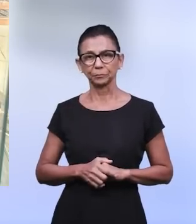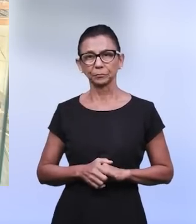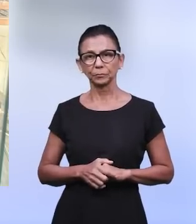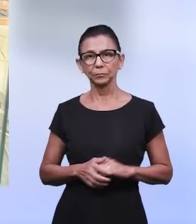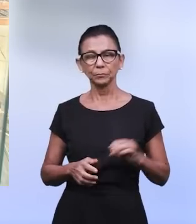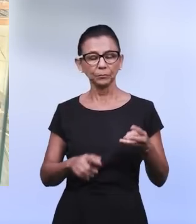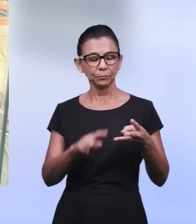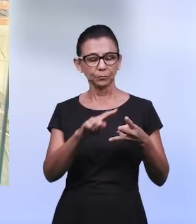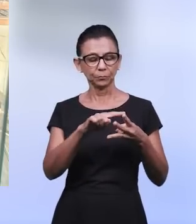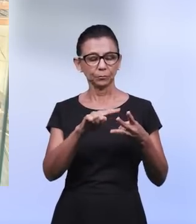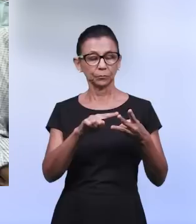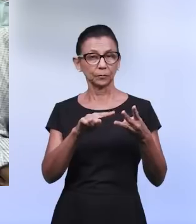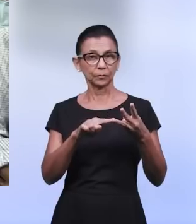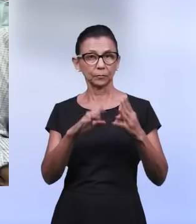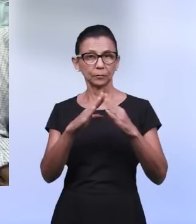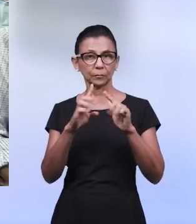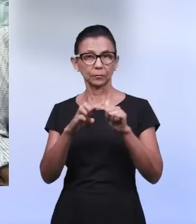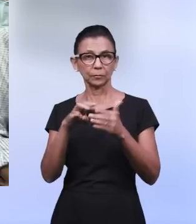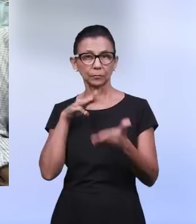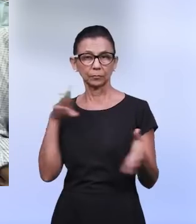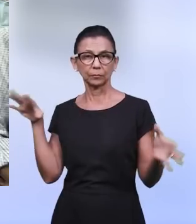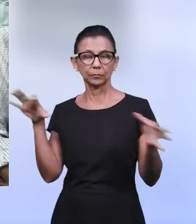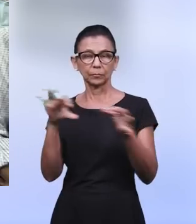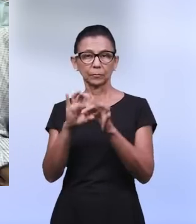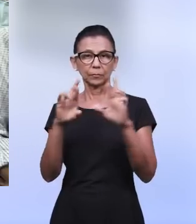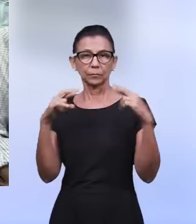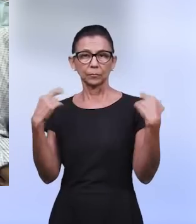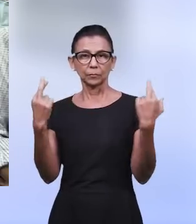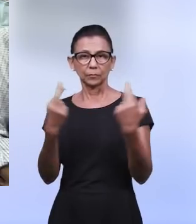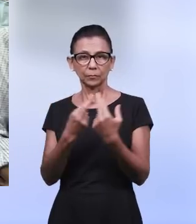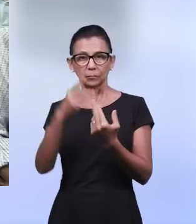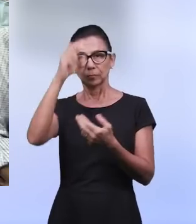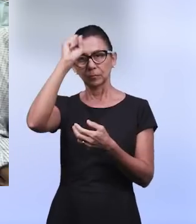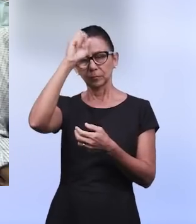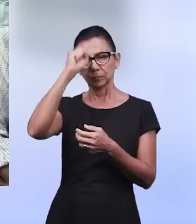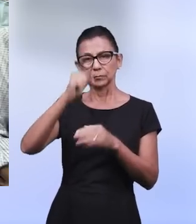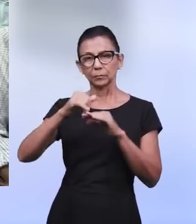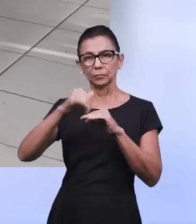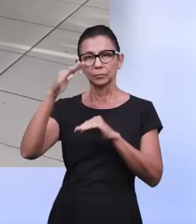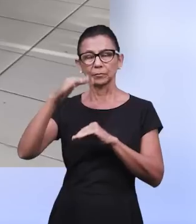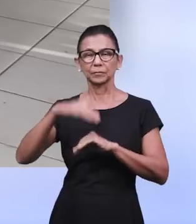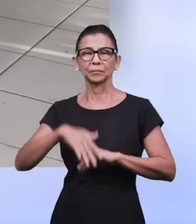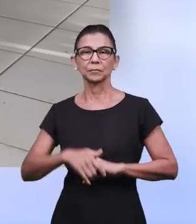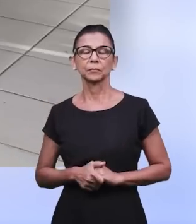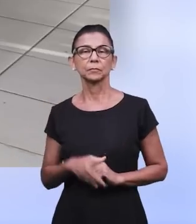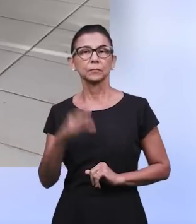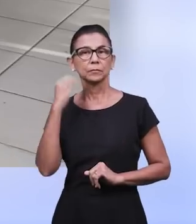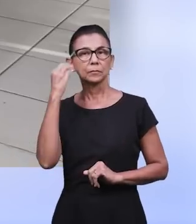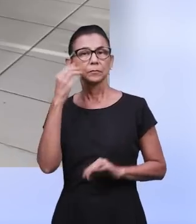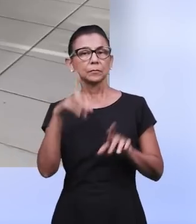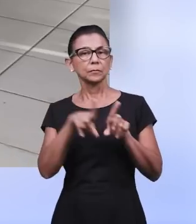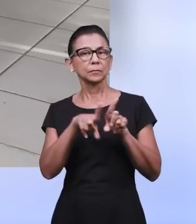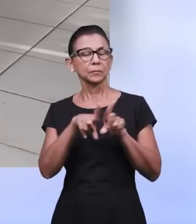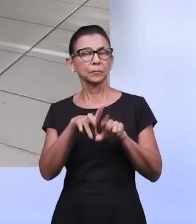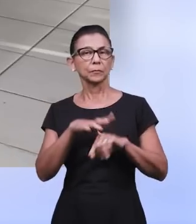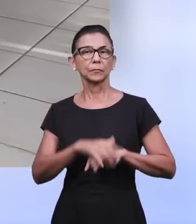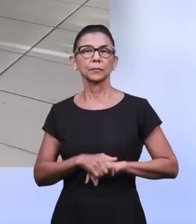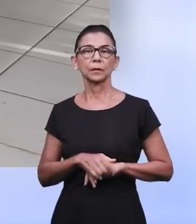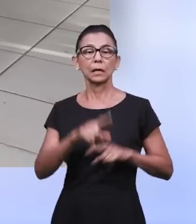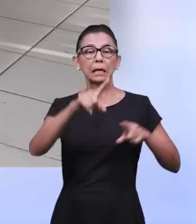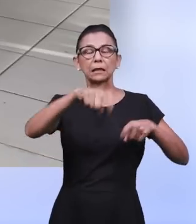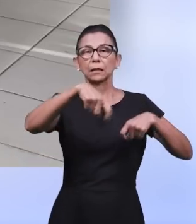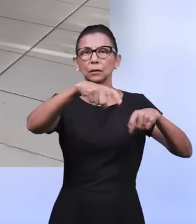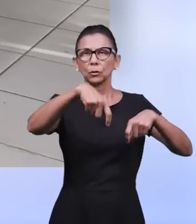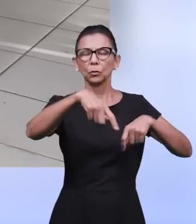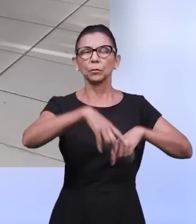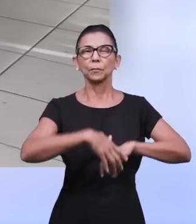São Francisco e Coajap participaram desse momento de aprendizado na presença do Senhor. Esta mesma experiência foi vivida também pelos irmãos